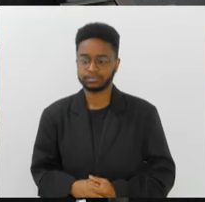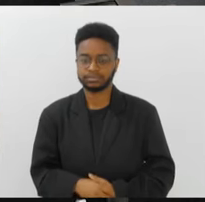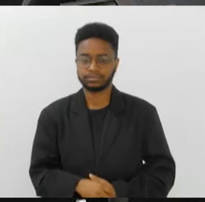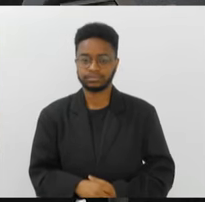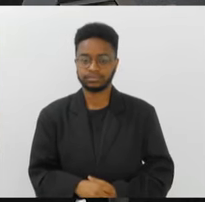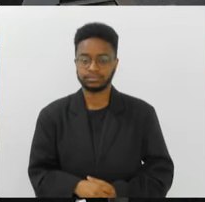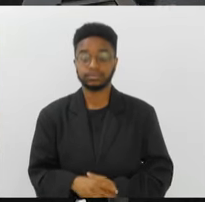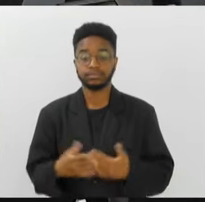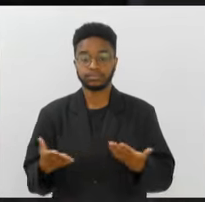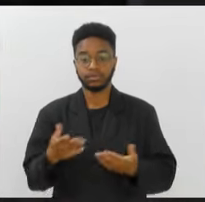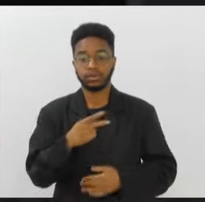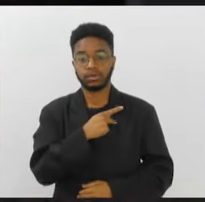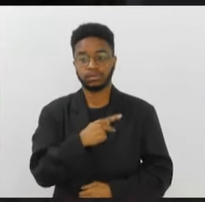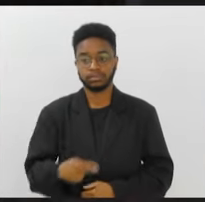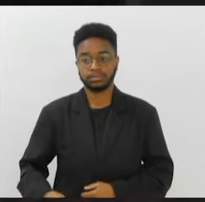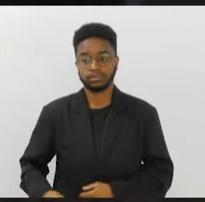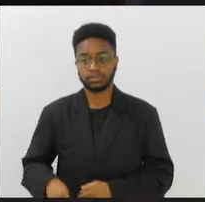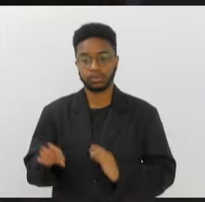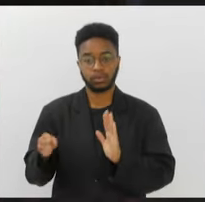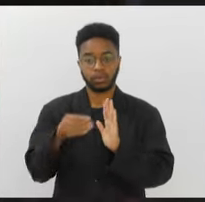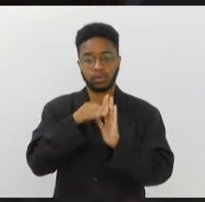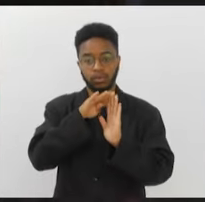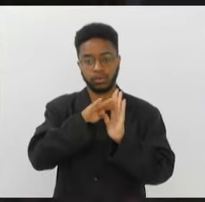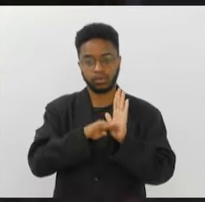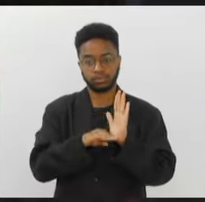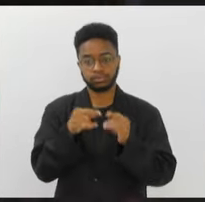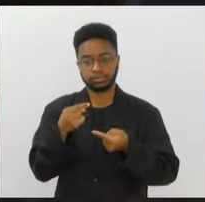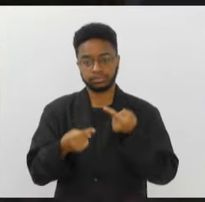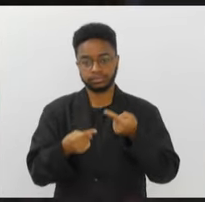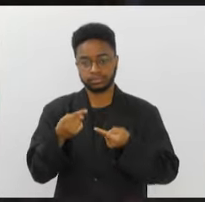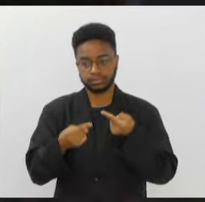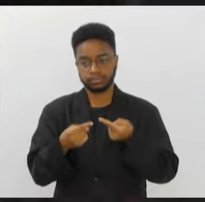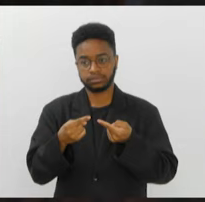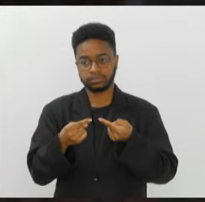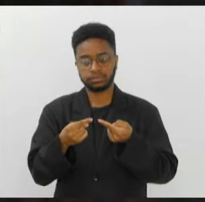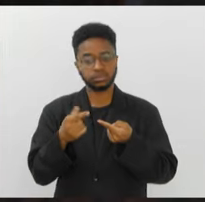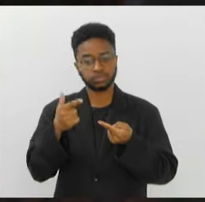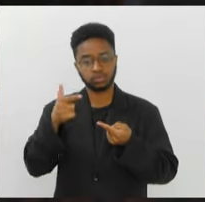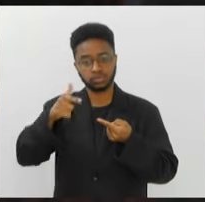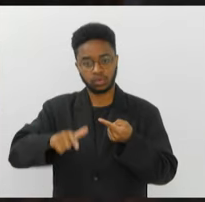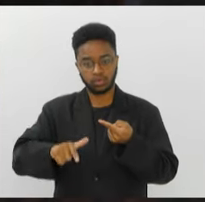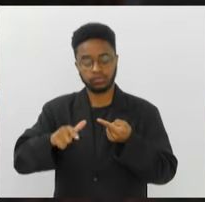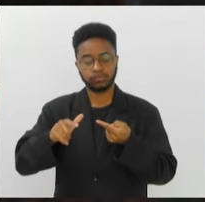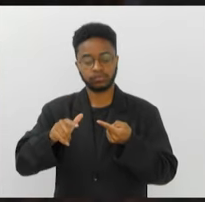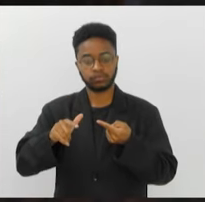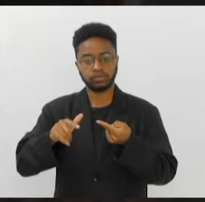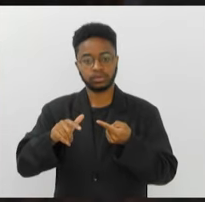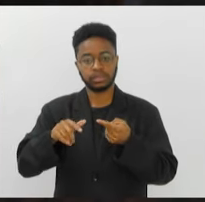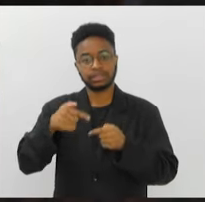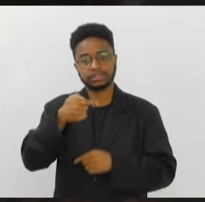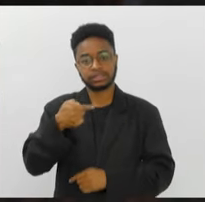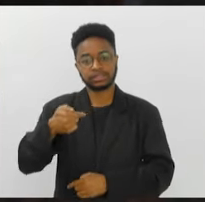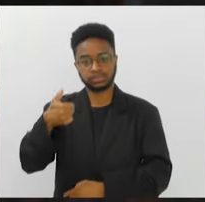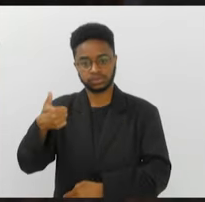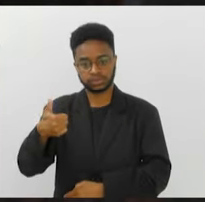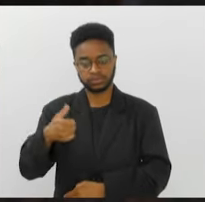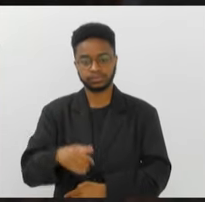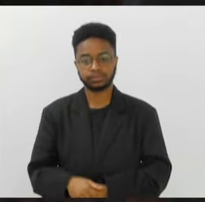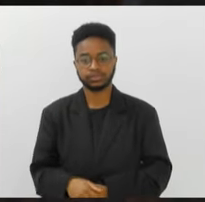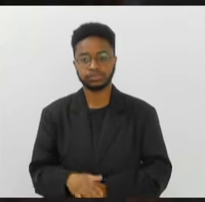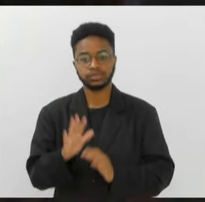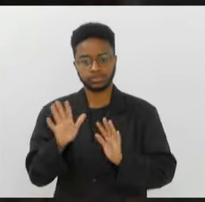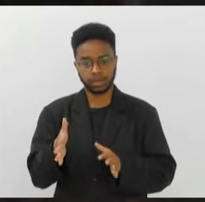a presidência irá chamar os trabalhos à ordem. Obrigada. Deliberar novamente o 771. Com a discussão